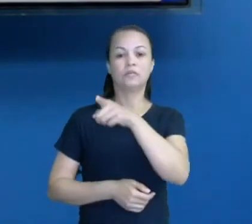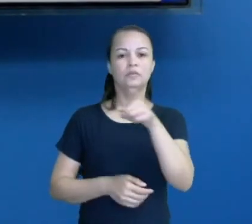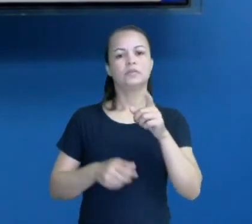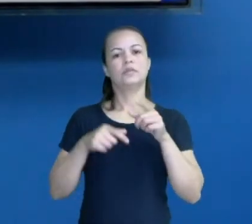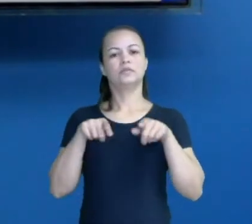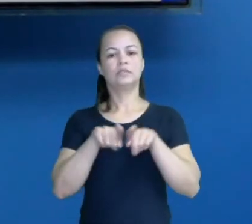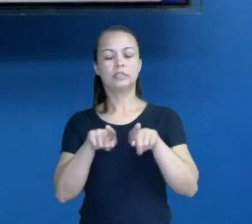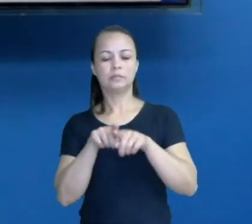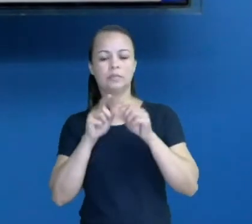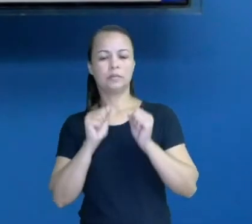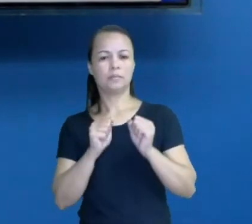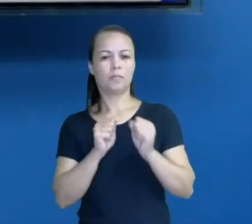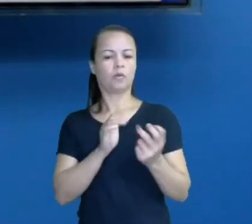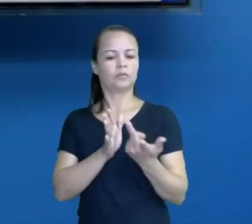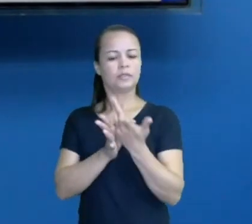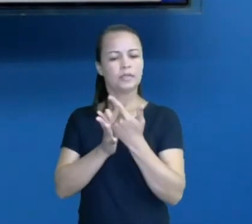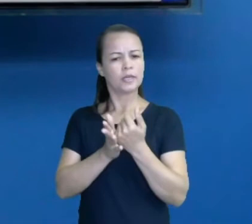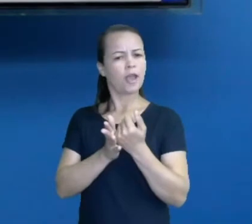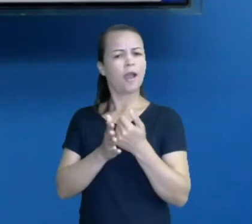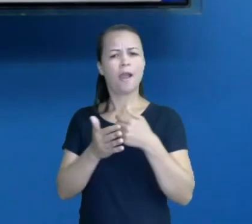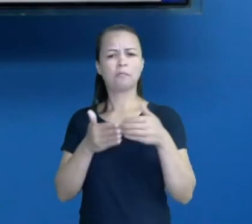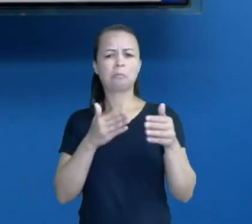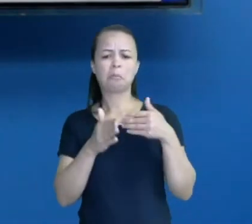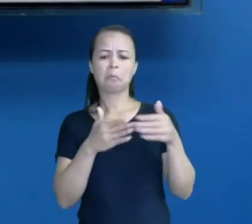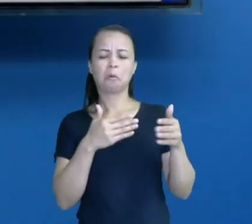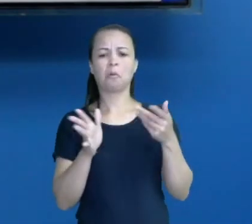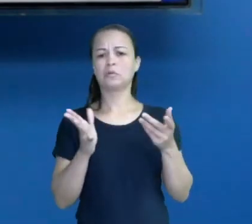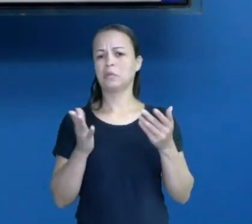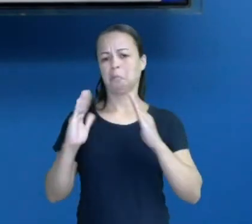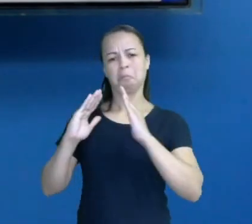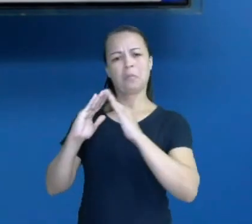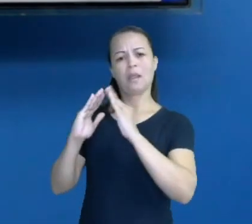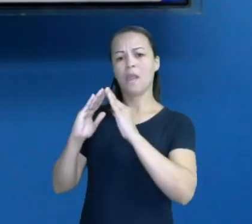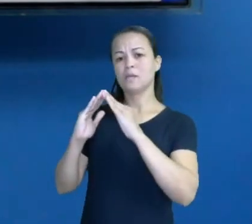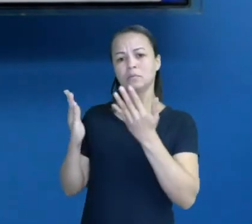desenhar figuras. Aí, uma casa.